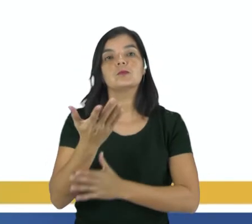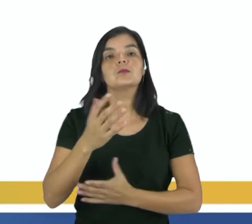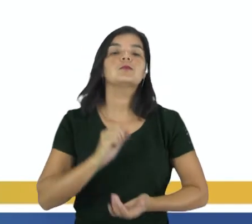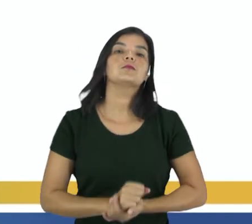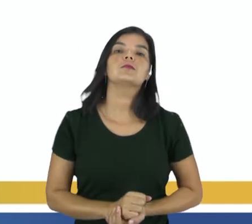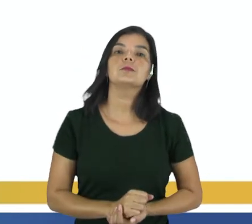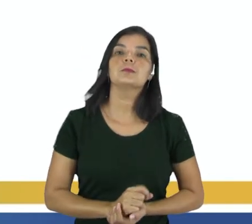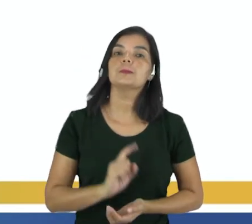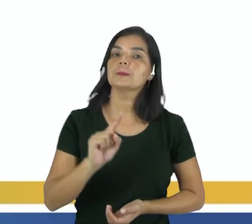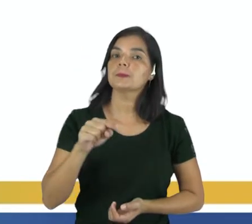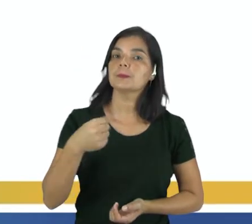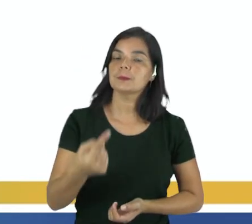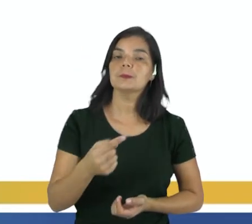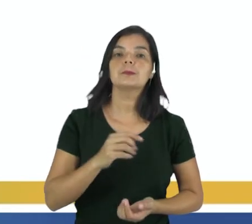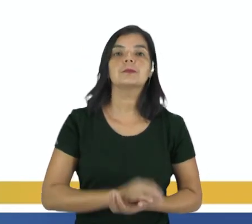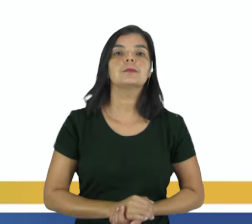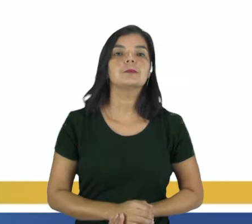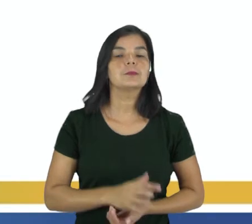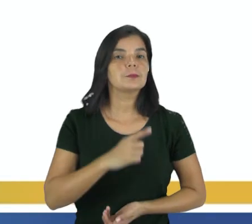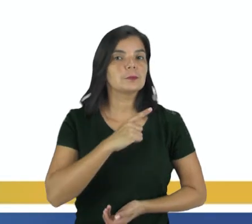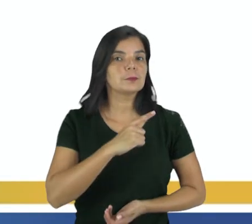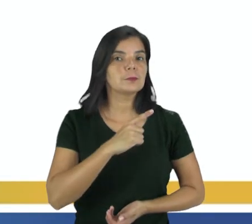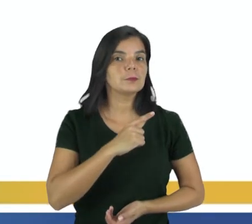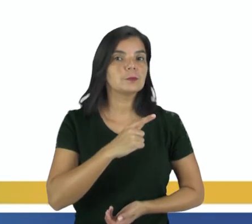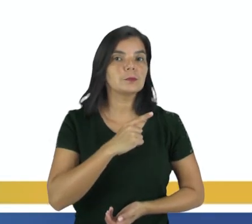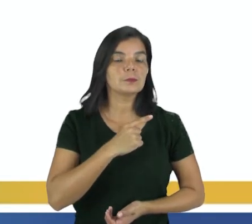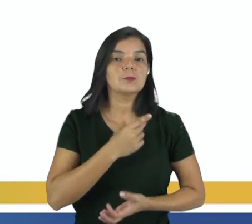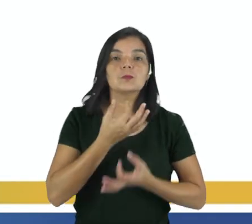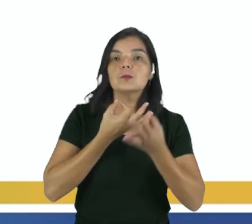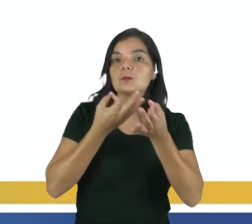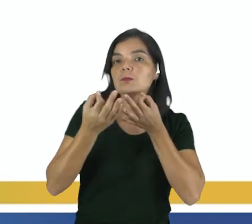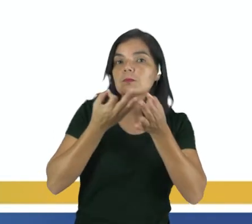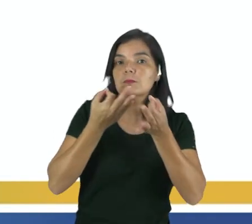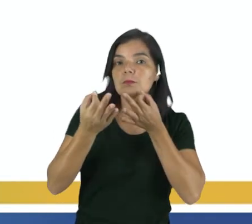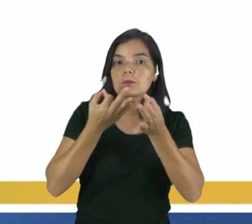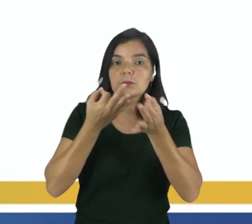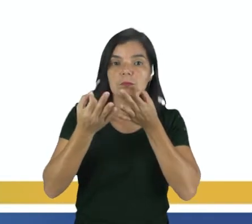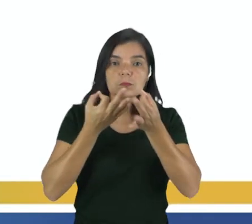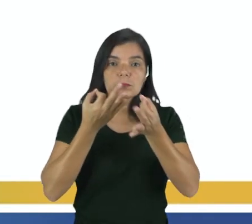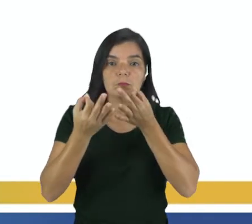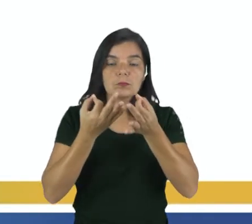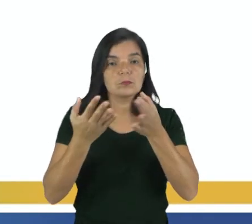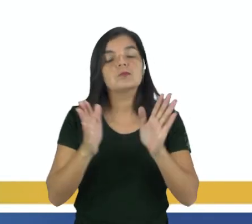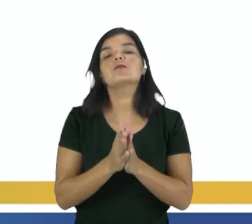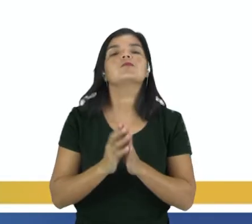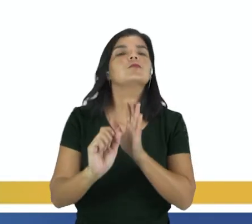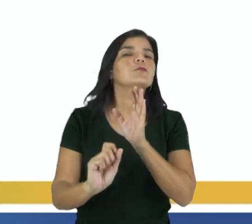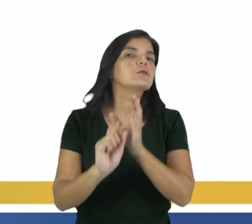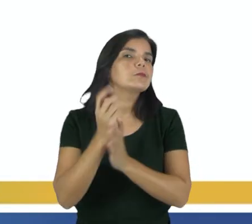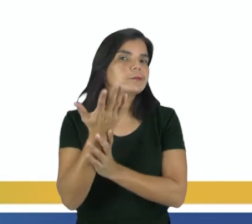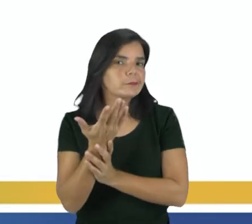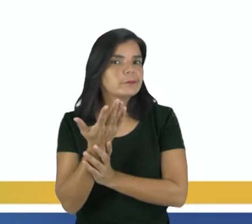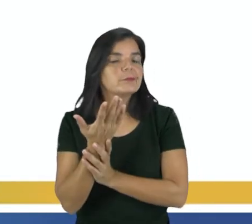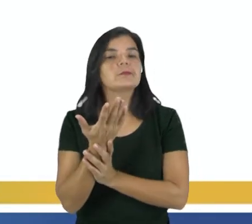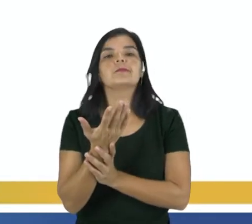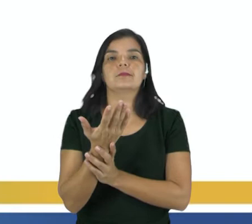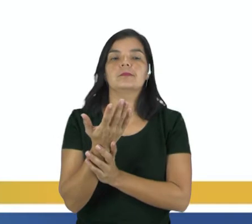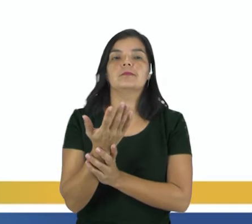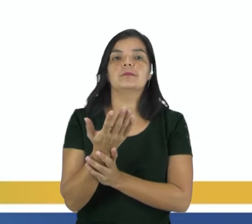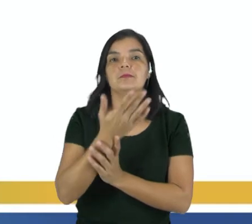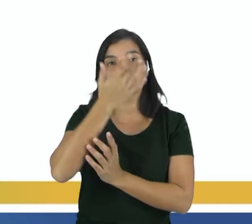aconteceu. Depois, nós temos o argumento, a argumentação, o que vem ocasionando